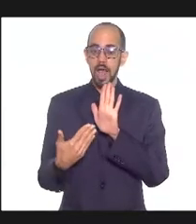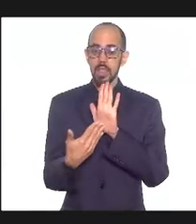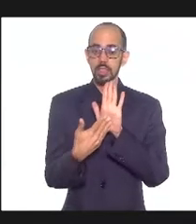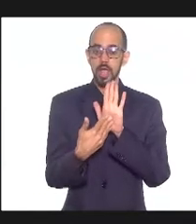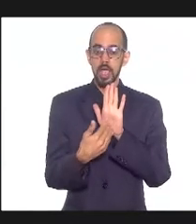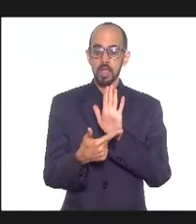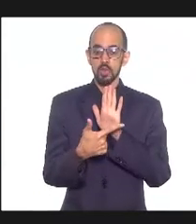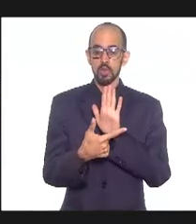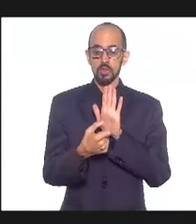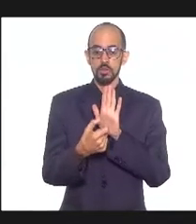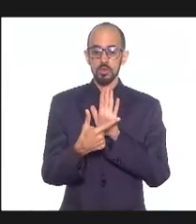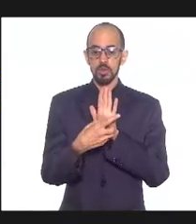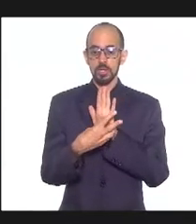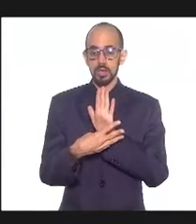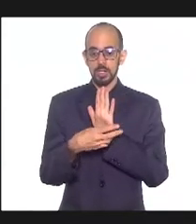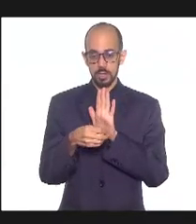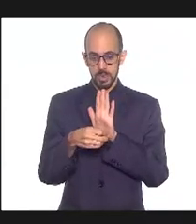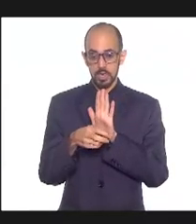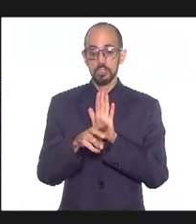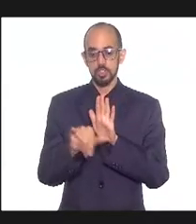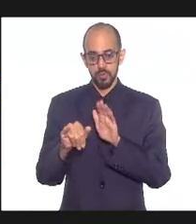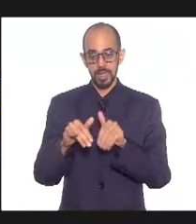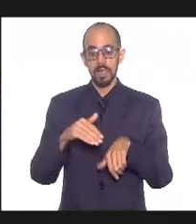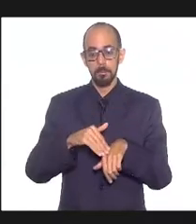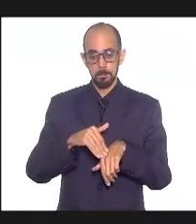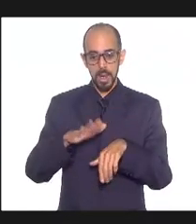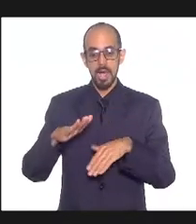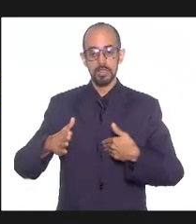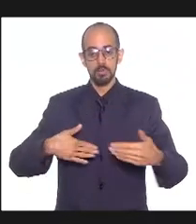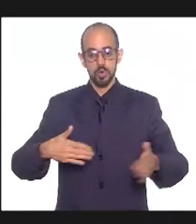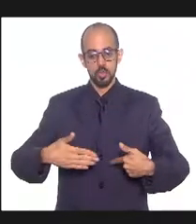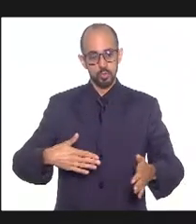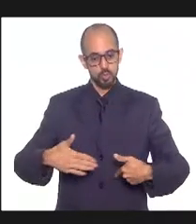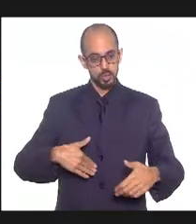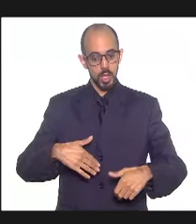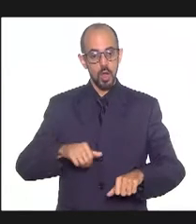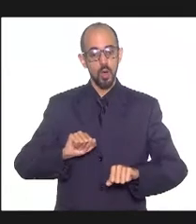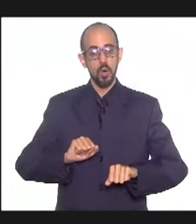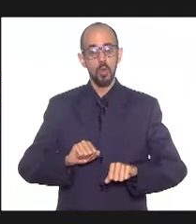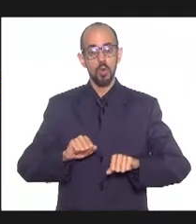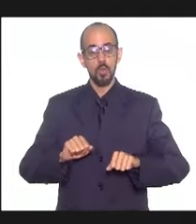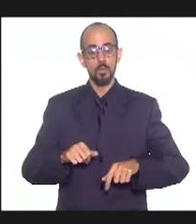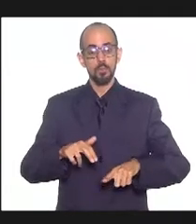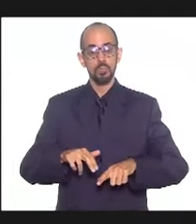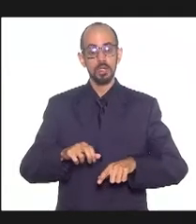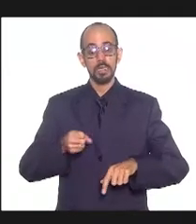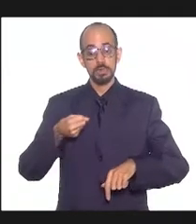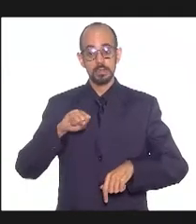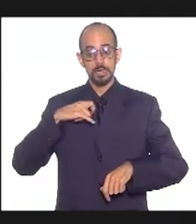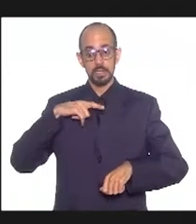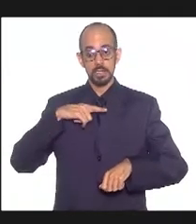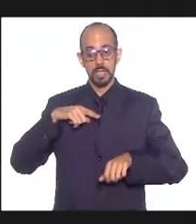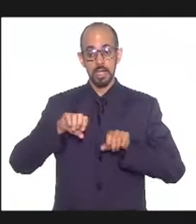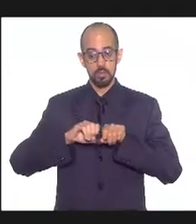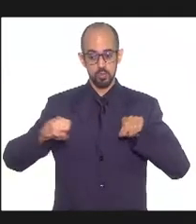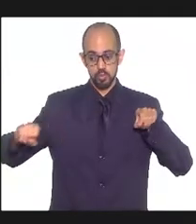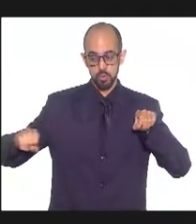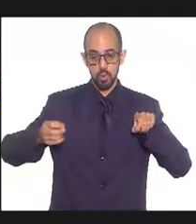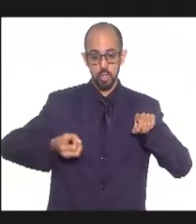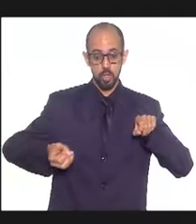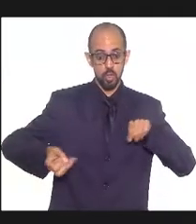da produção líquida um pouco significativo pelos novos gasodutos que chegam, como o gasoduto que está